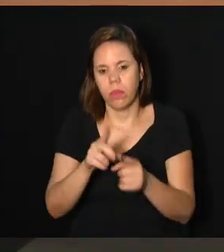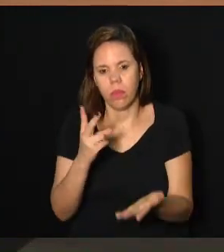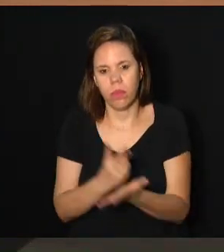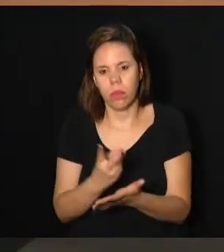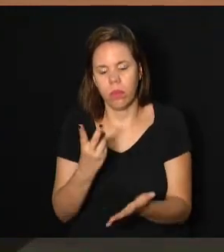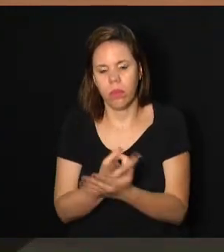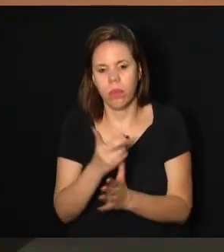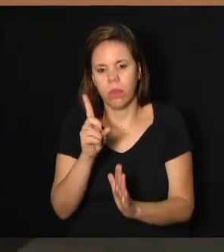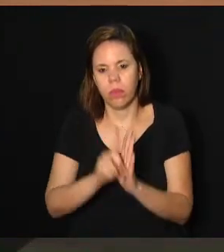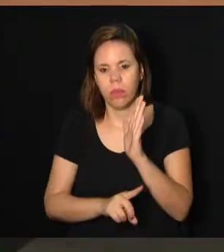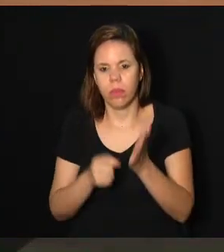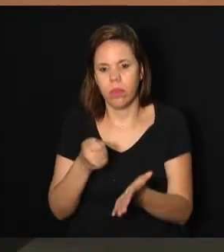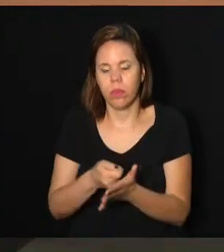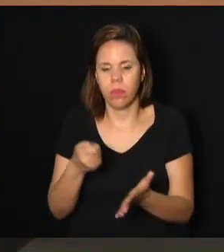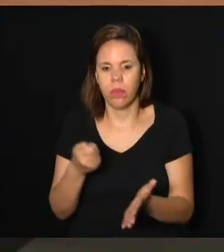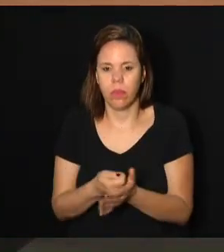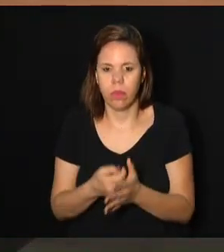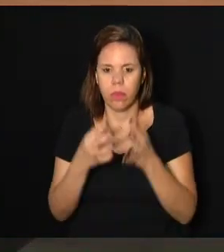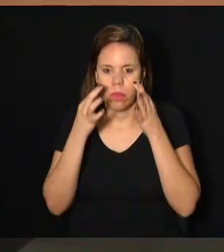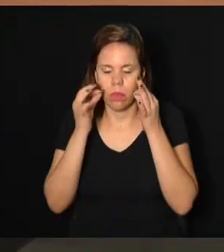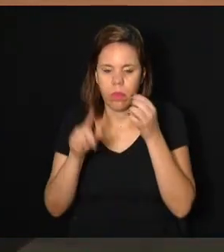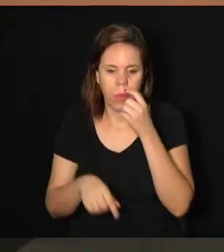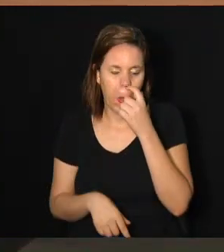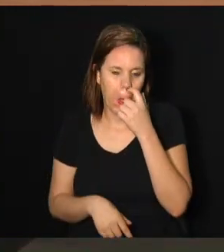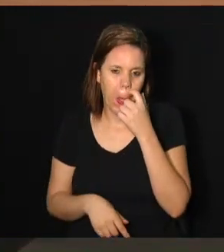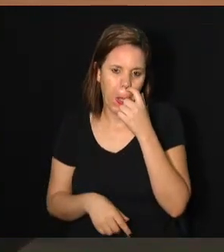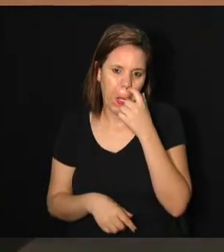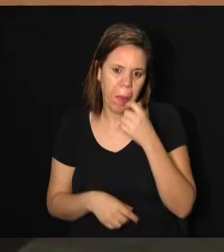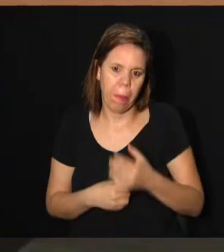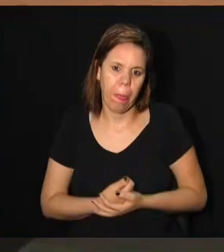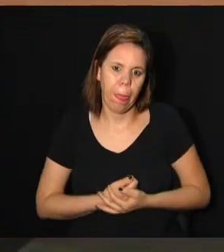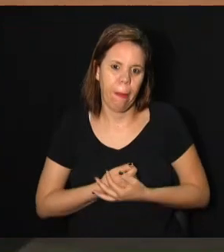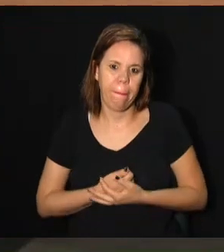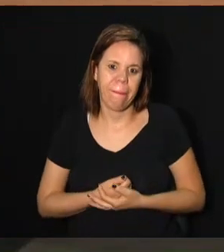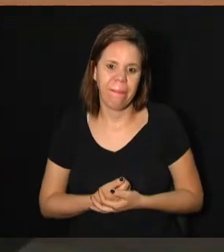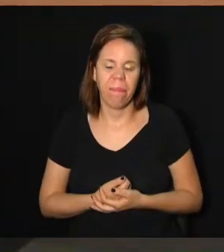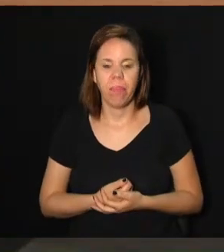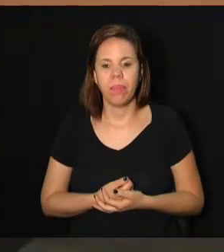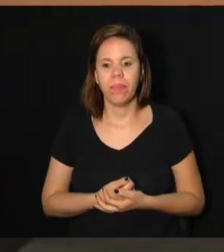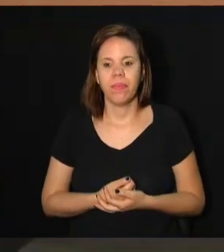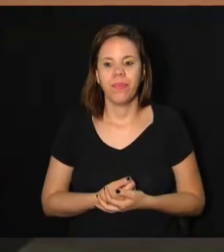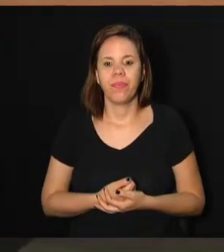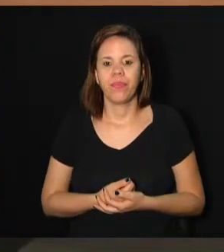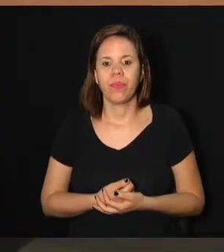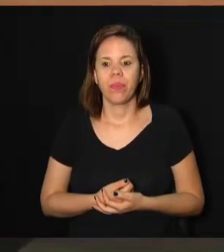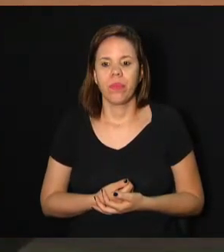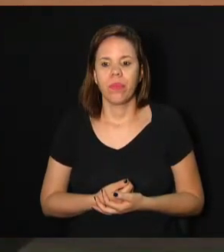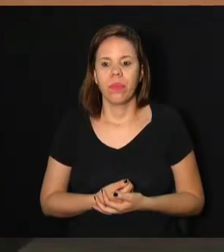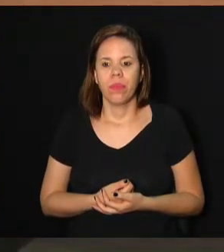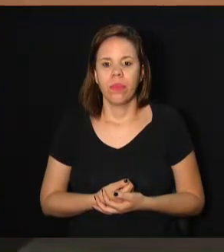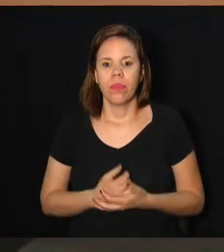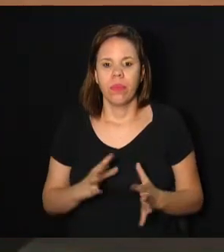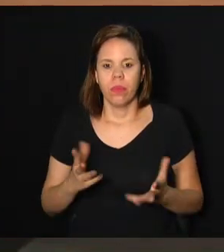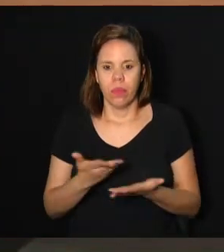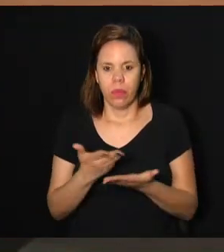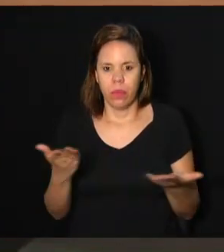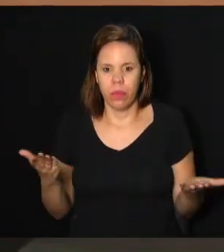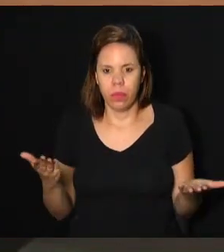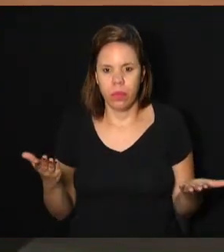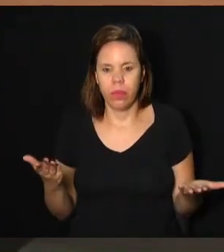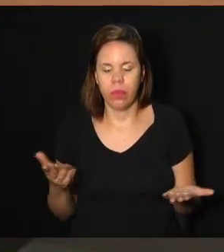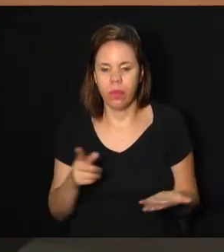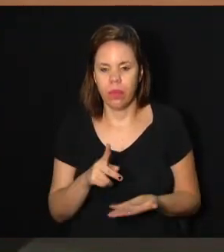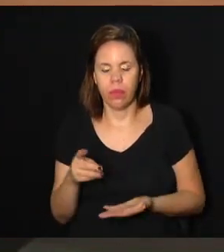e deveres. É bom prestar atenção nisso, viu? Viu, presidente? E Mariana, é bom